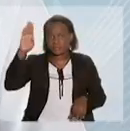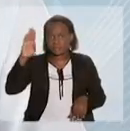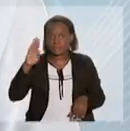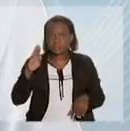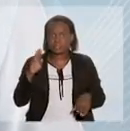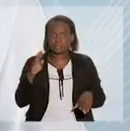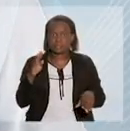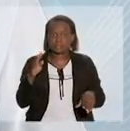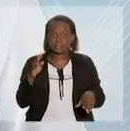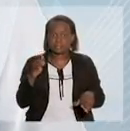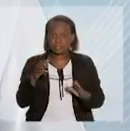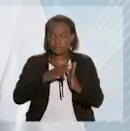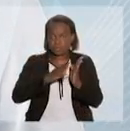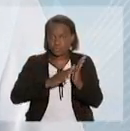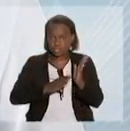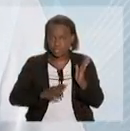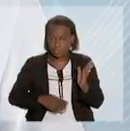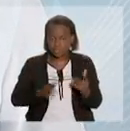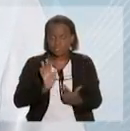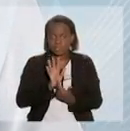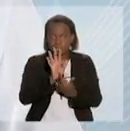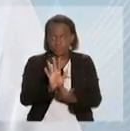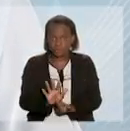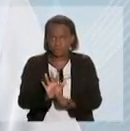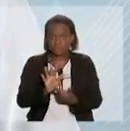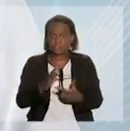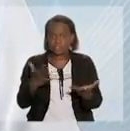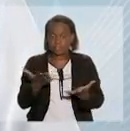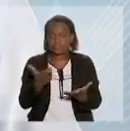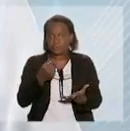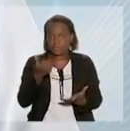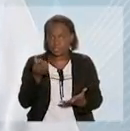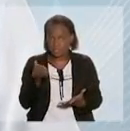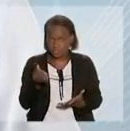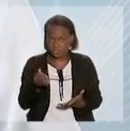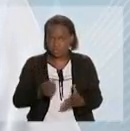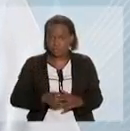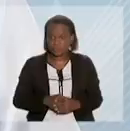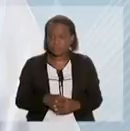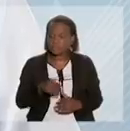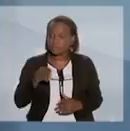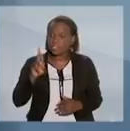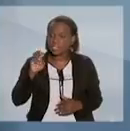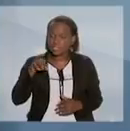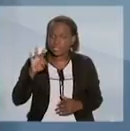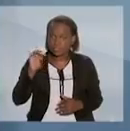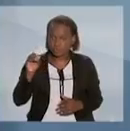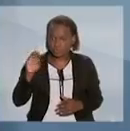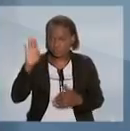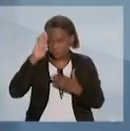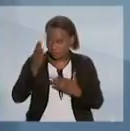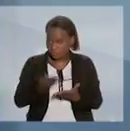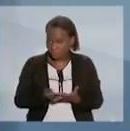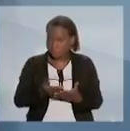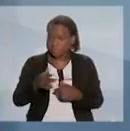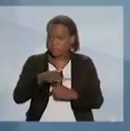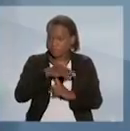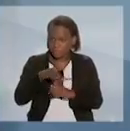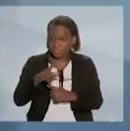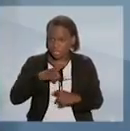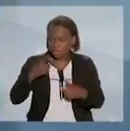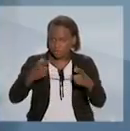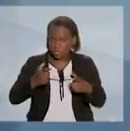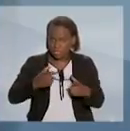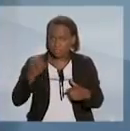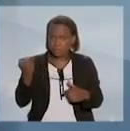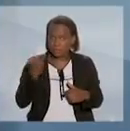tópicos principais das monografias que foram apresentadas nessa edição. Renato, você acredita que a questão ambiental já